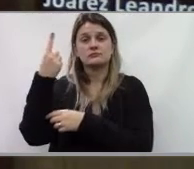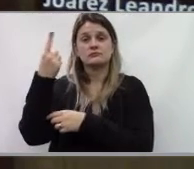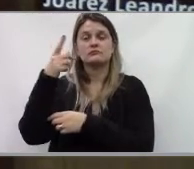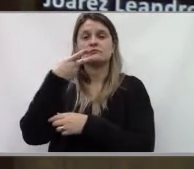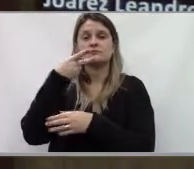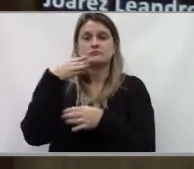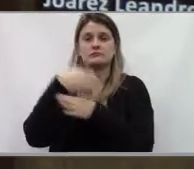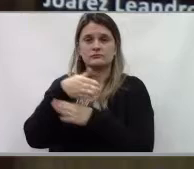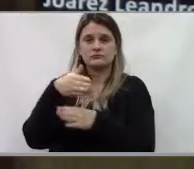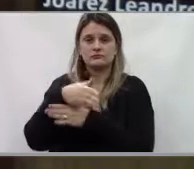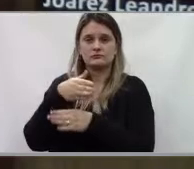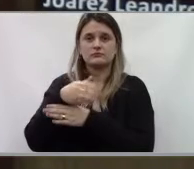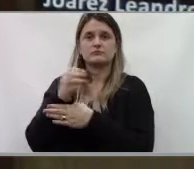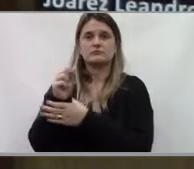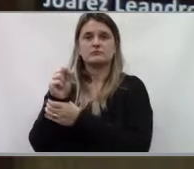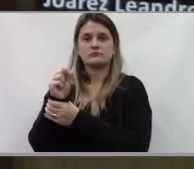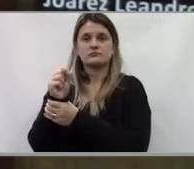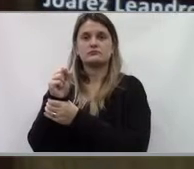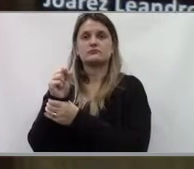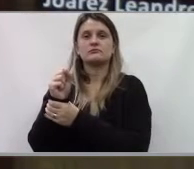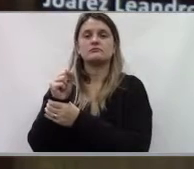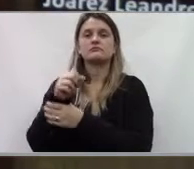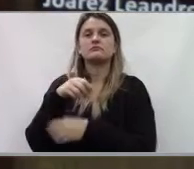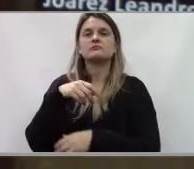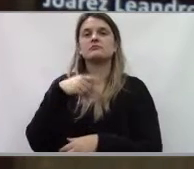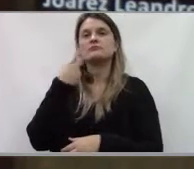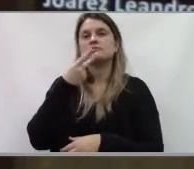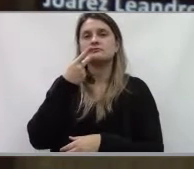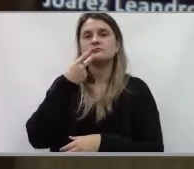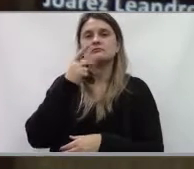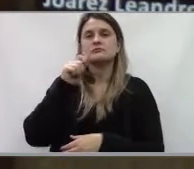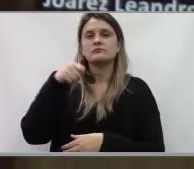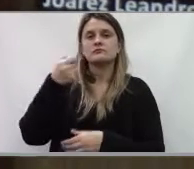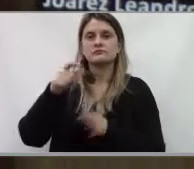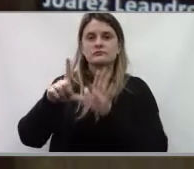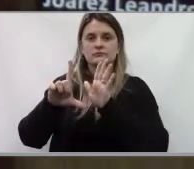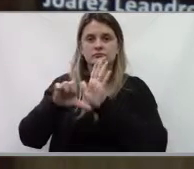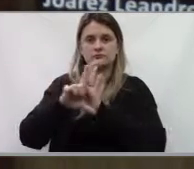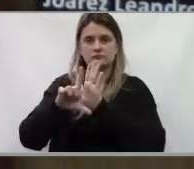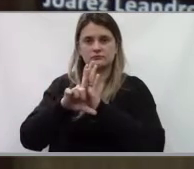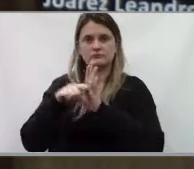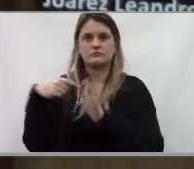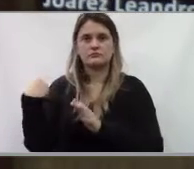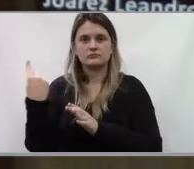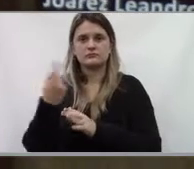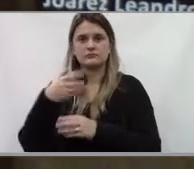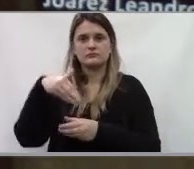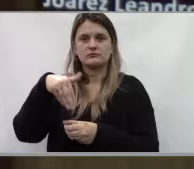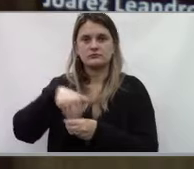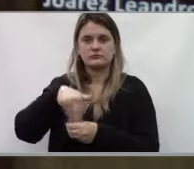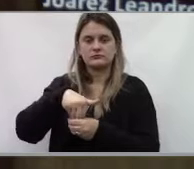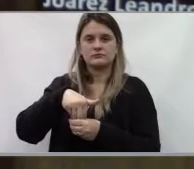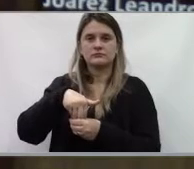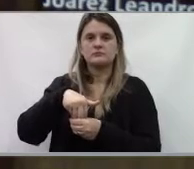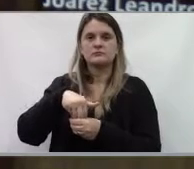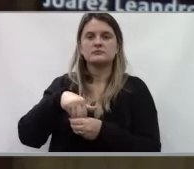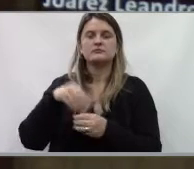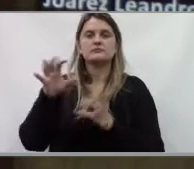também foi a importância da participação do Conselho de Segurança com relação à lei que nós votamos